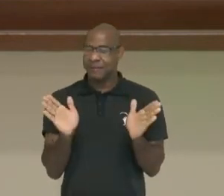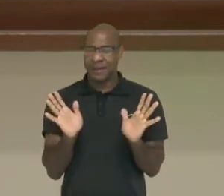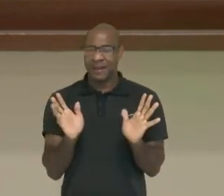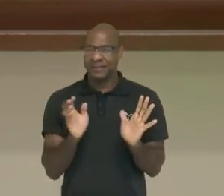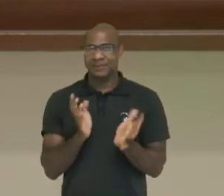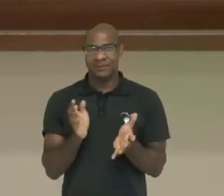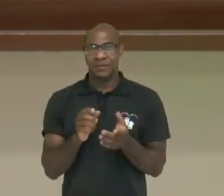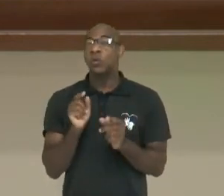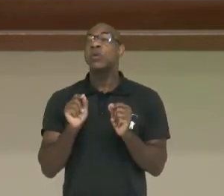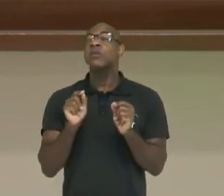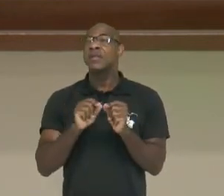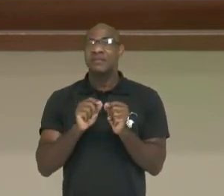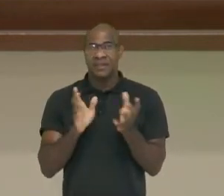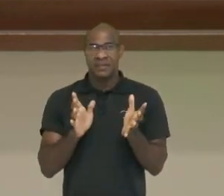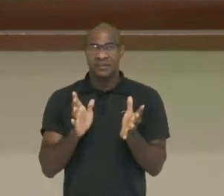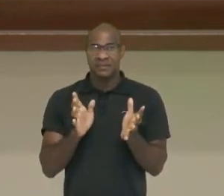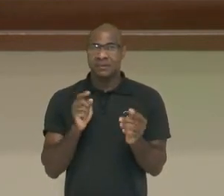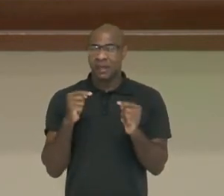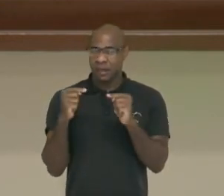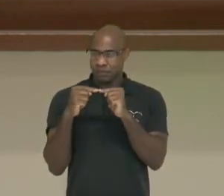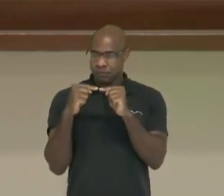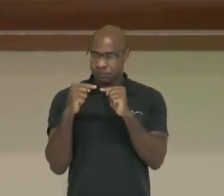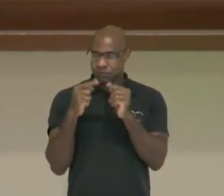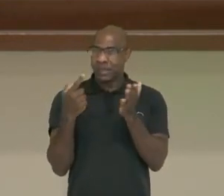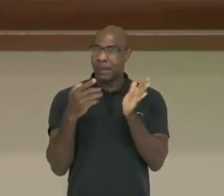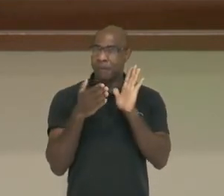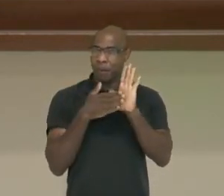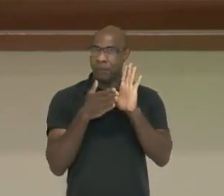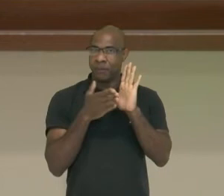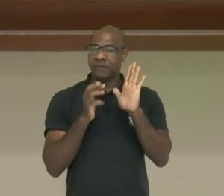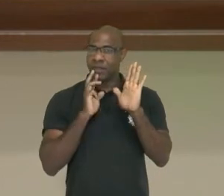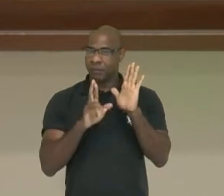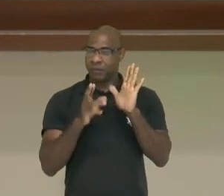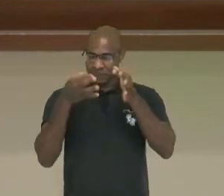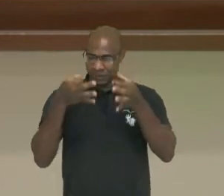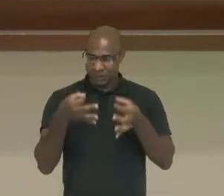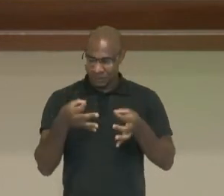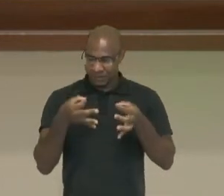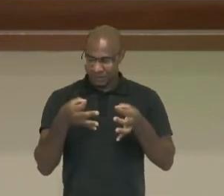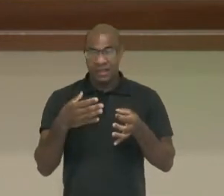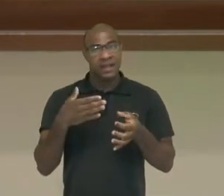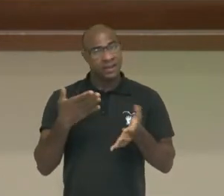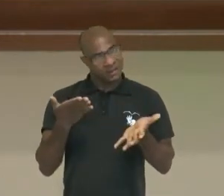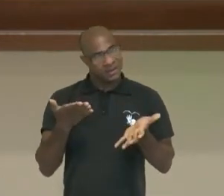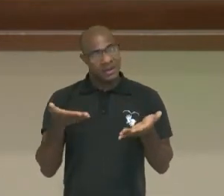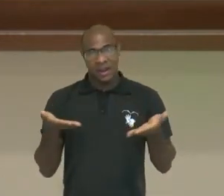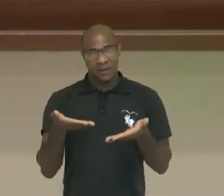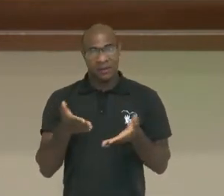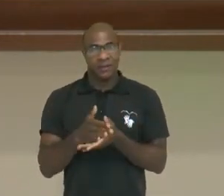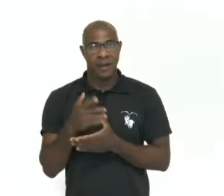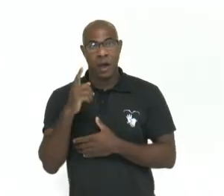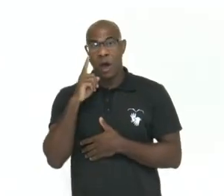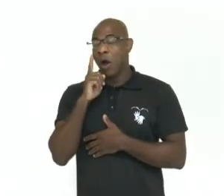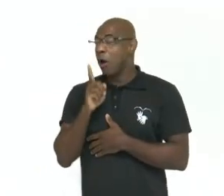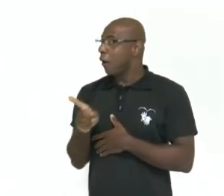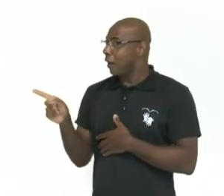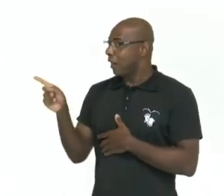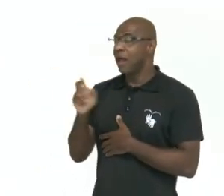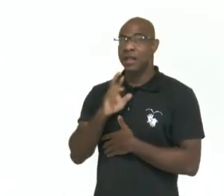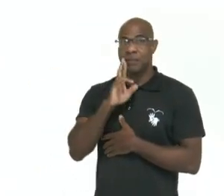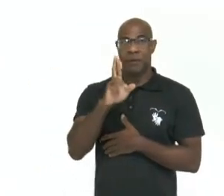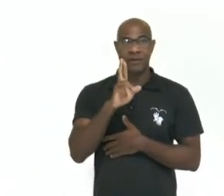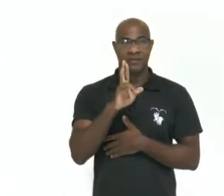o que você fez está de acordo com a proposta de resposta minha nesse próximo slide. Está lá na correção